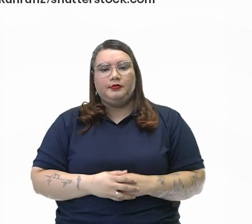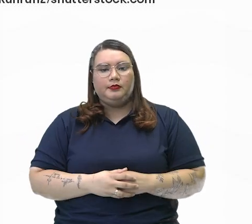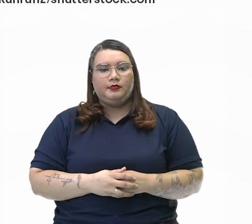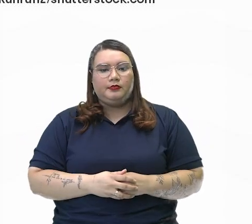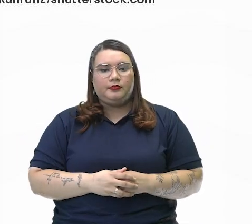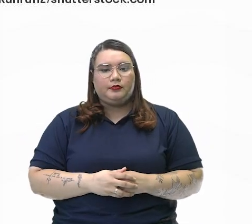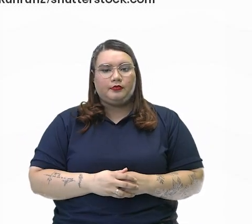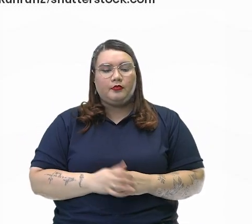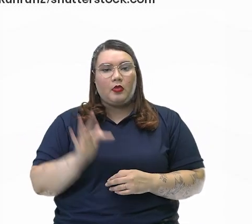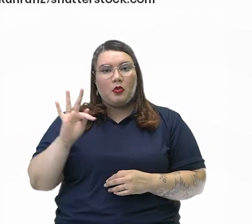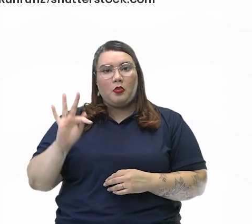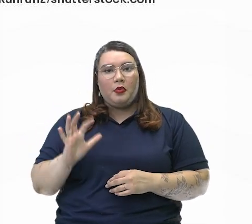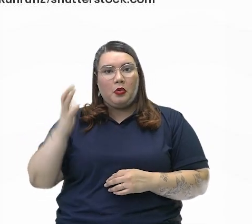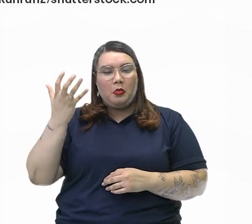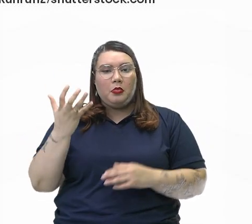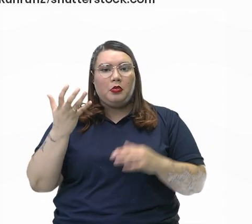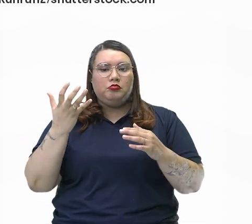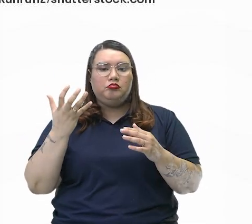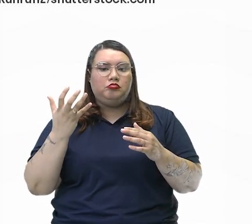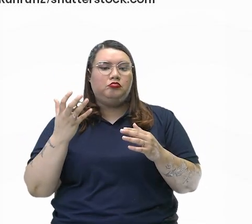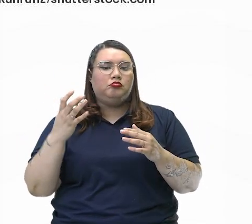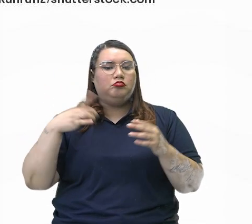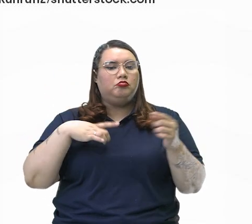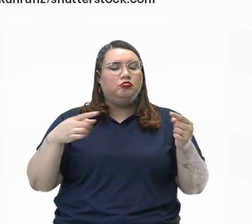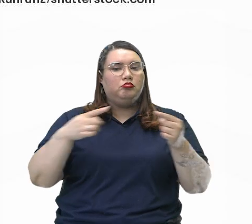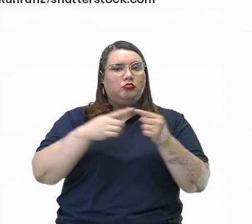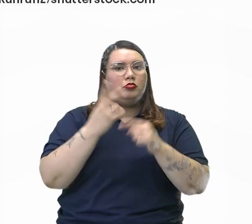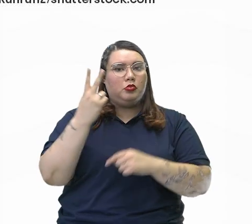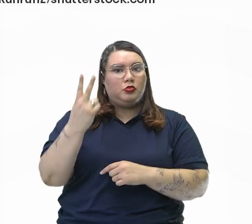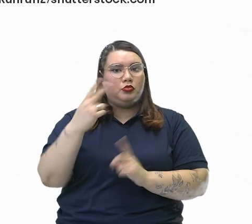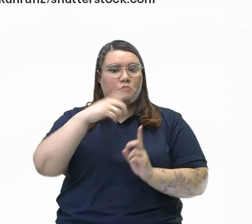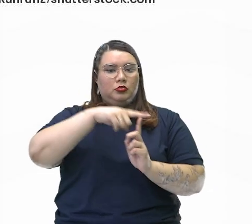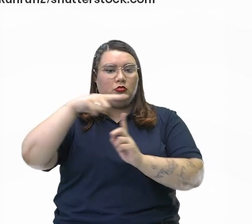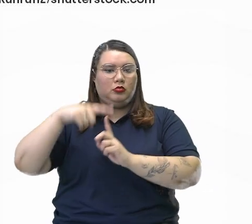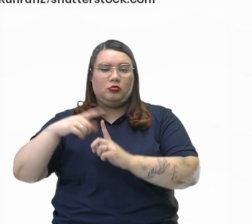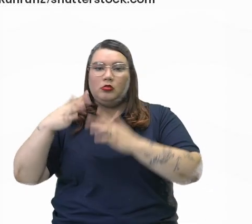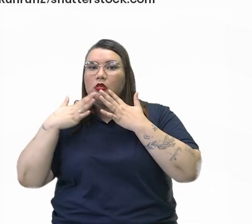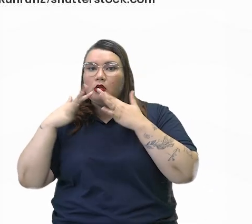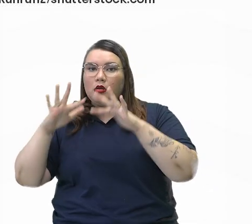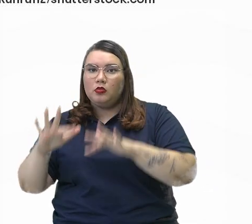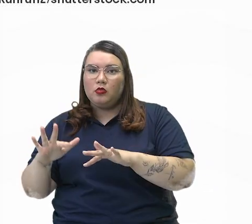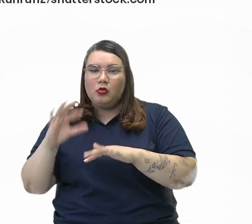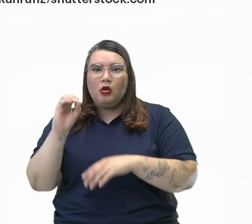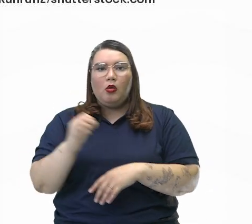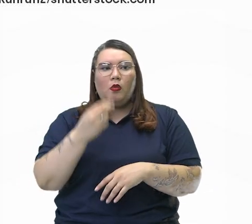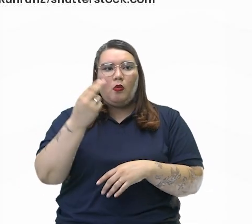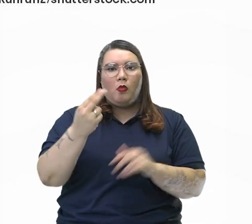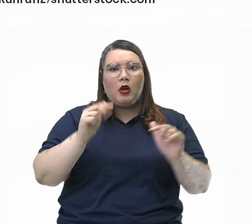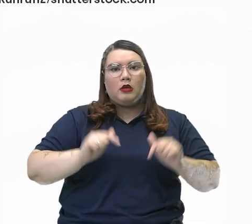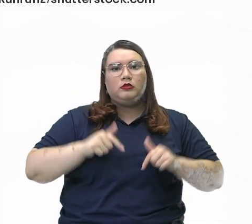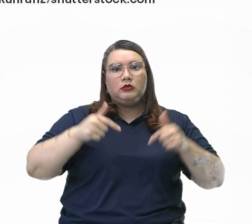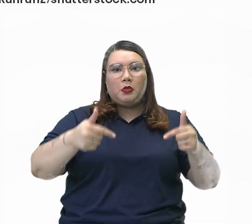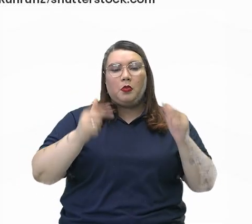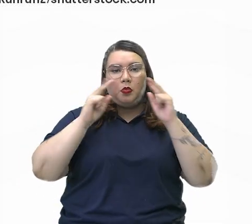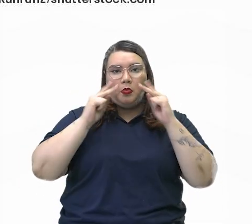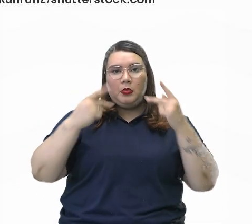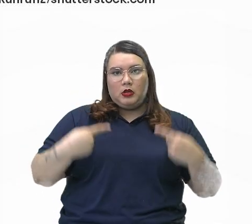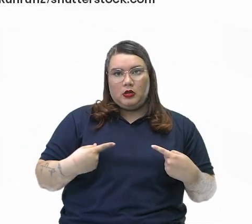radiações. O fenômeno acontece de duas formas, o natural ou